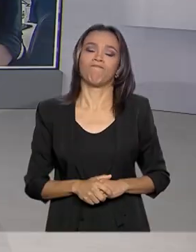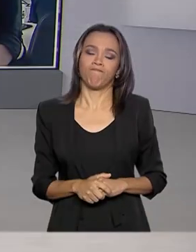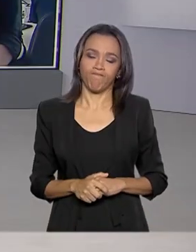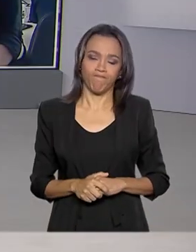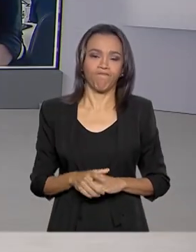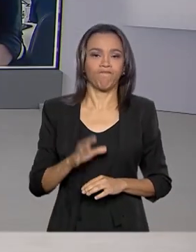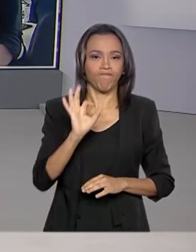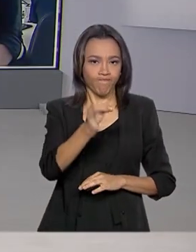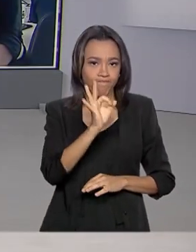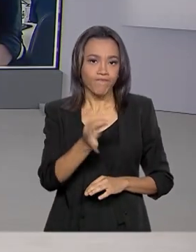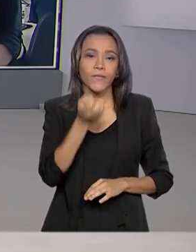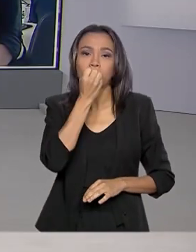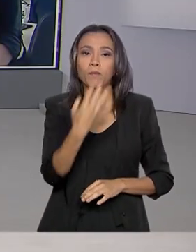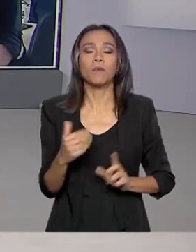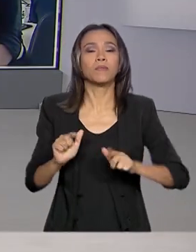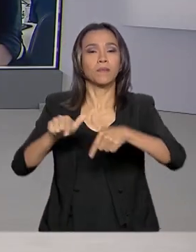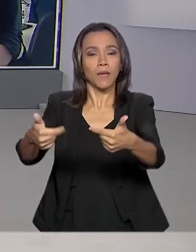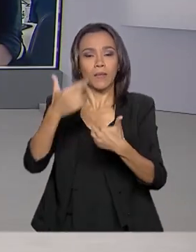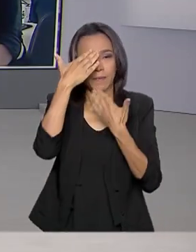Tá certo, Glauco, bom trabalho aí pra você. Obrigada pelas informações. Obrigada pelas